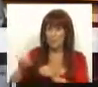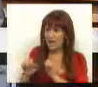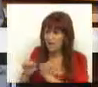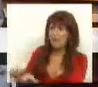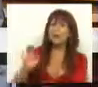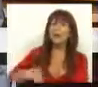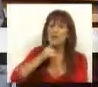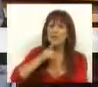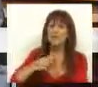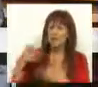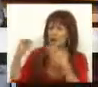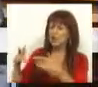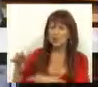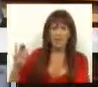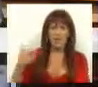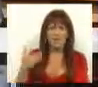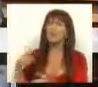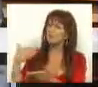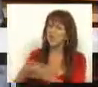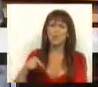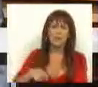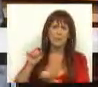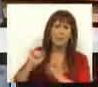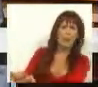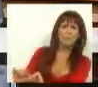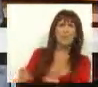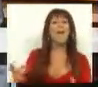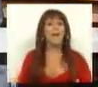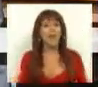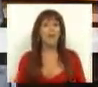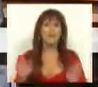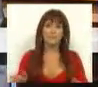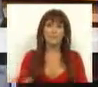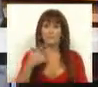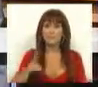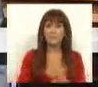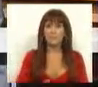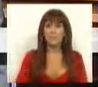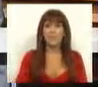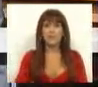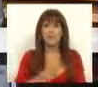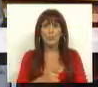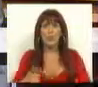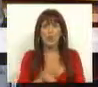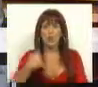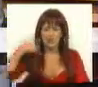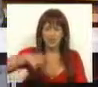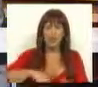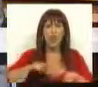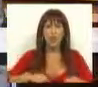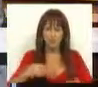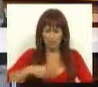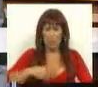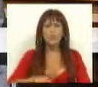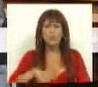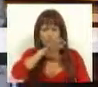por medidas e por contributos que o PSD deu na oposição. E esta é que tem sido a verdadeira razão de nós estarmos aqui hoje,